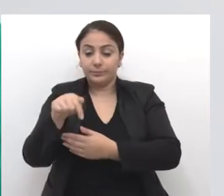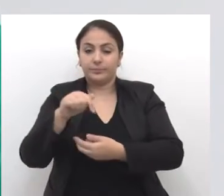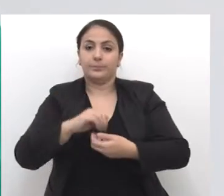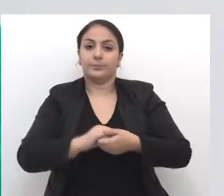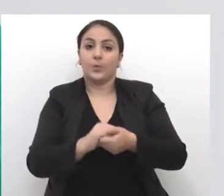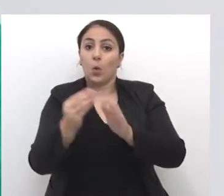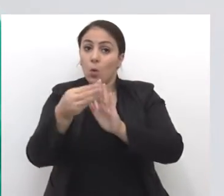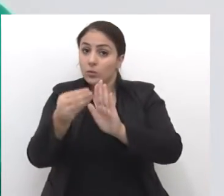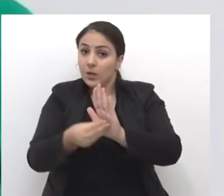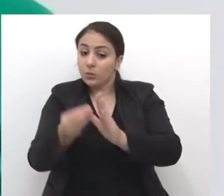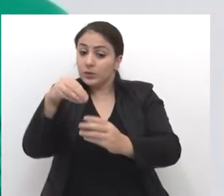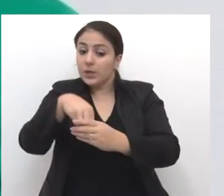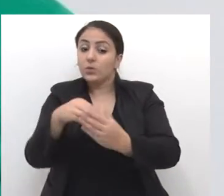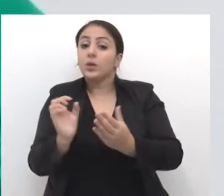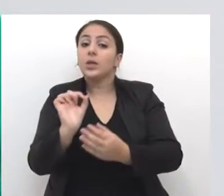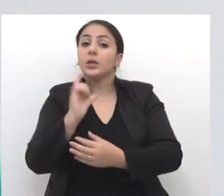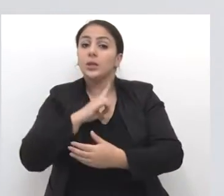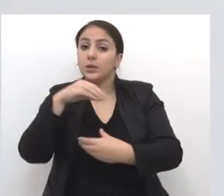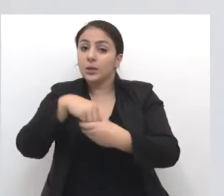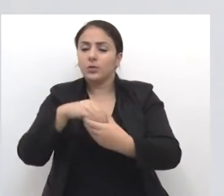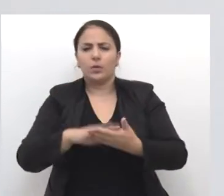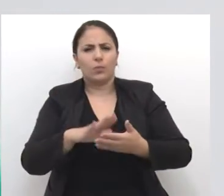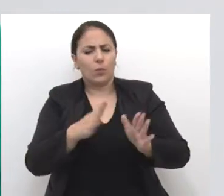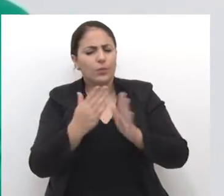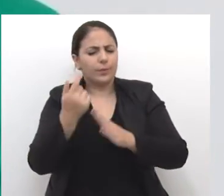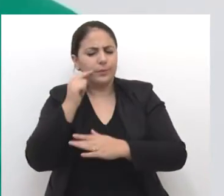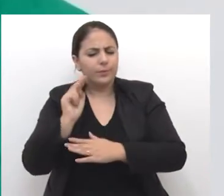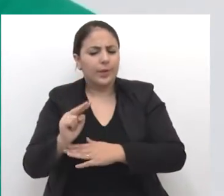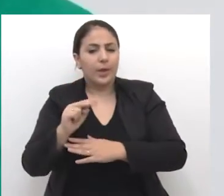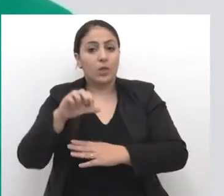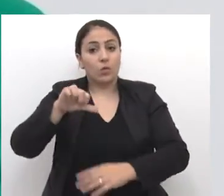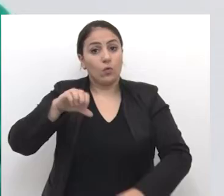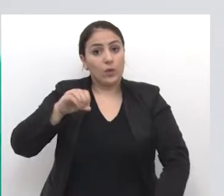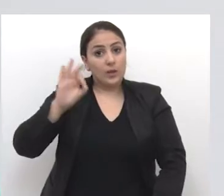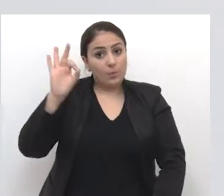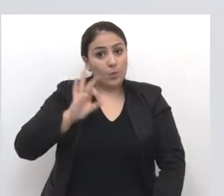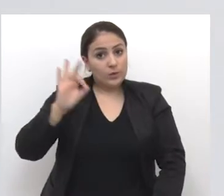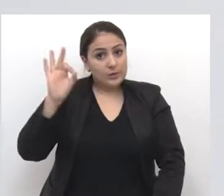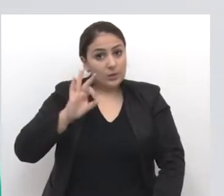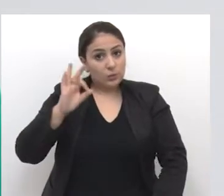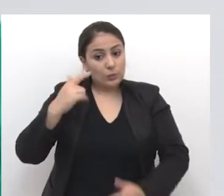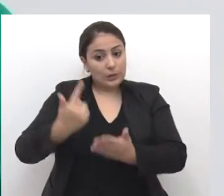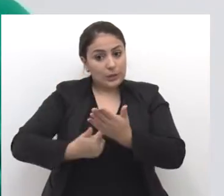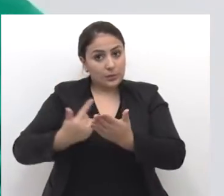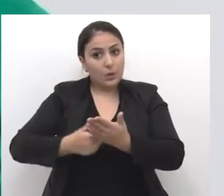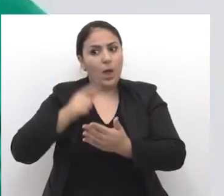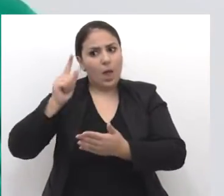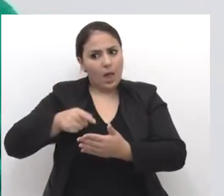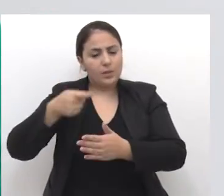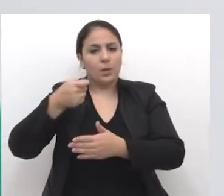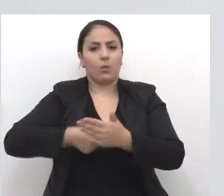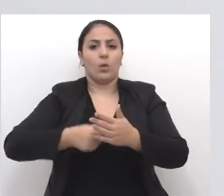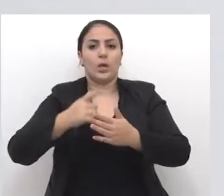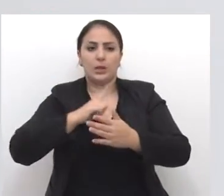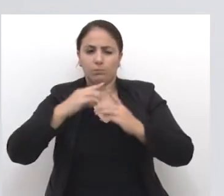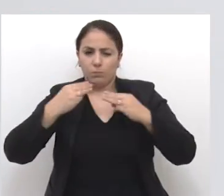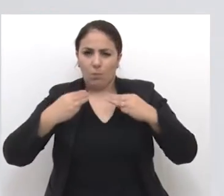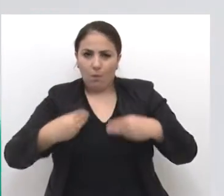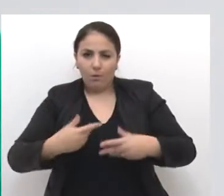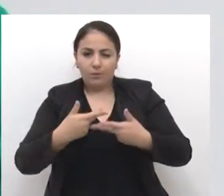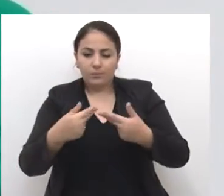ali. Que daqui um pouco 90% dos livros realmente é de escritores que têm moral, mas dali um